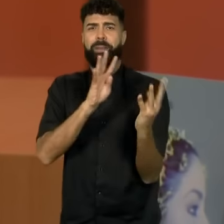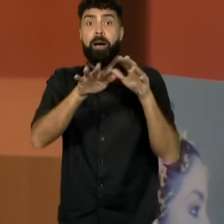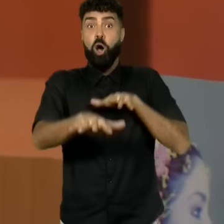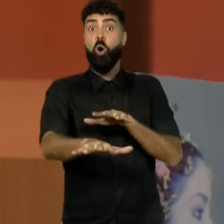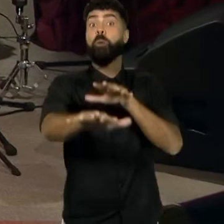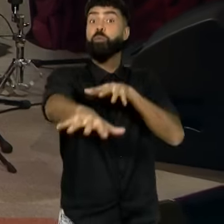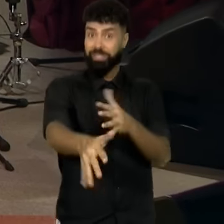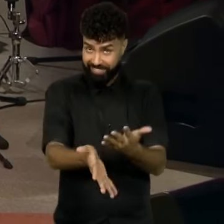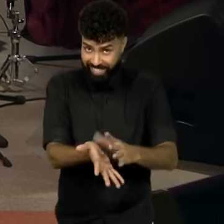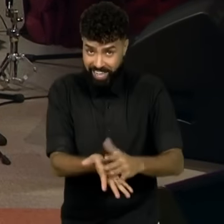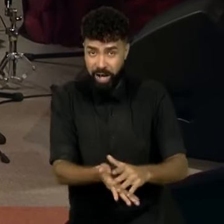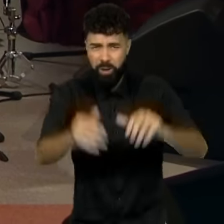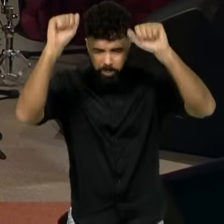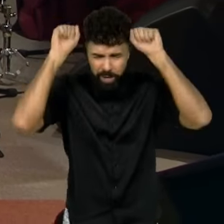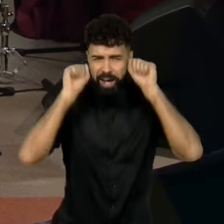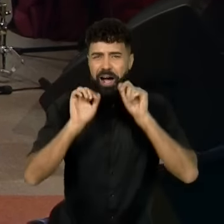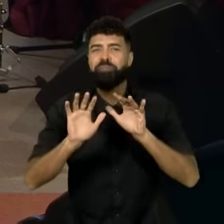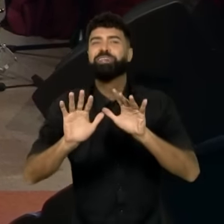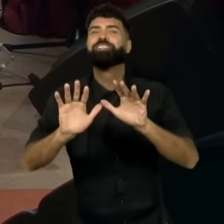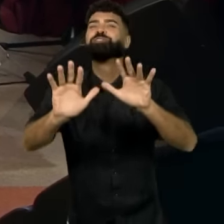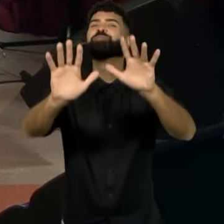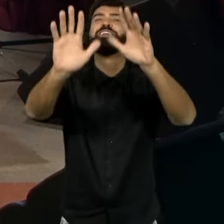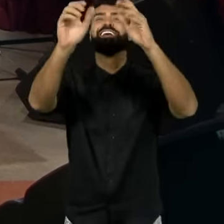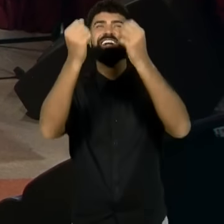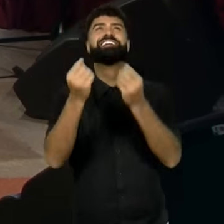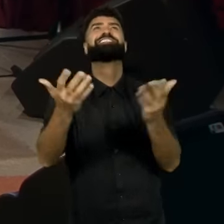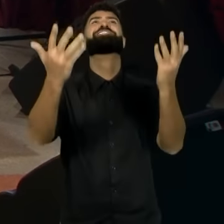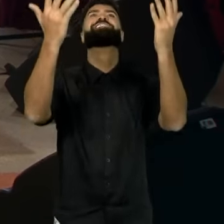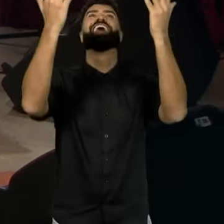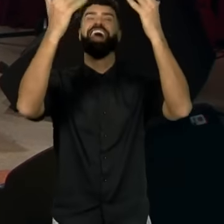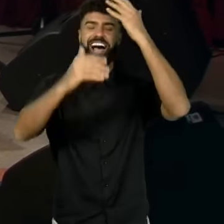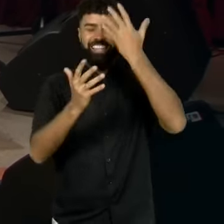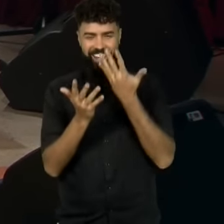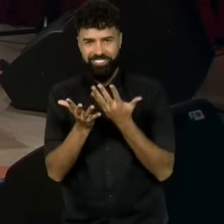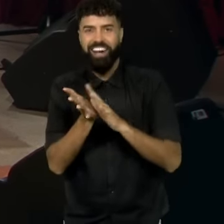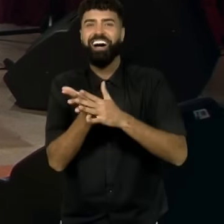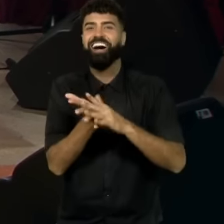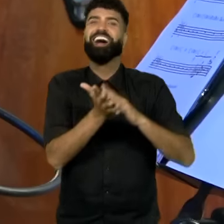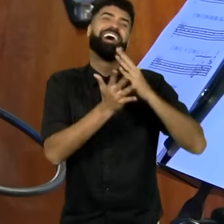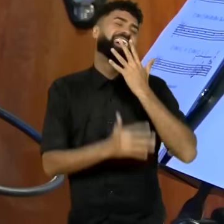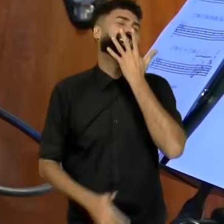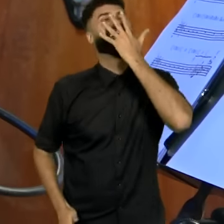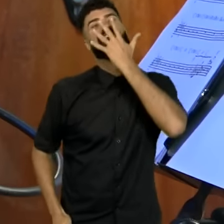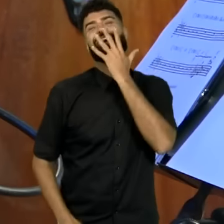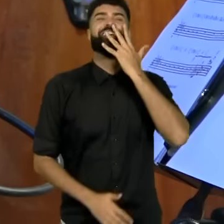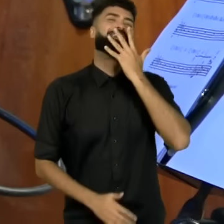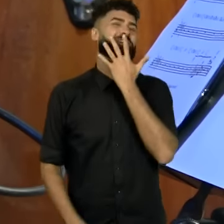samba, abençoando a festa do divino carnaval.